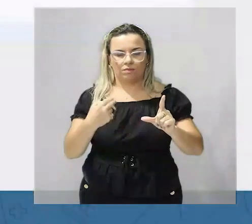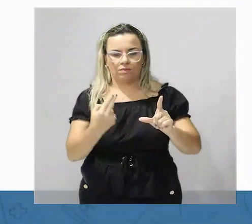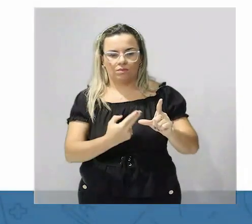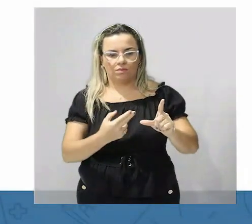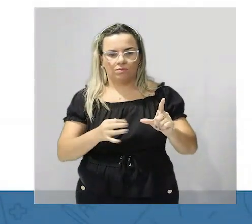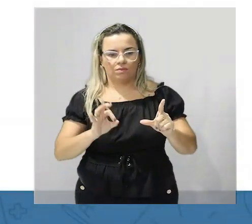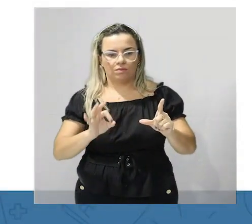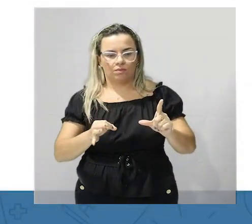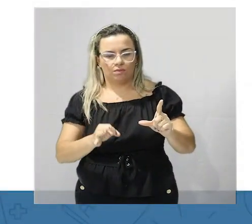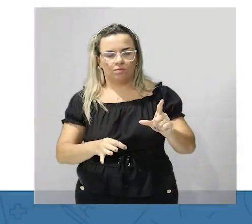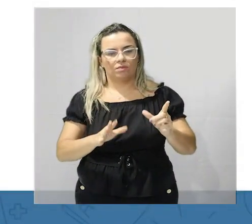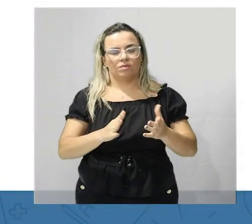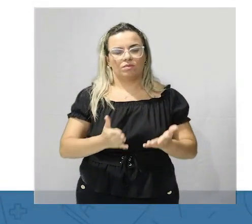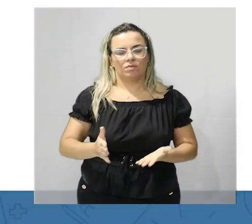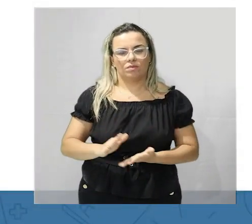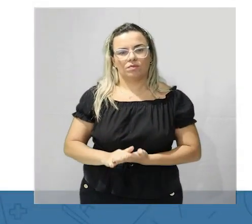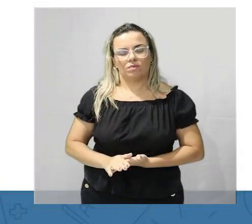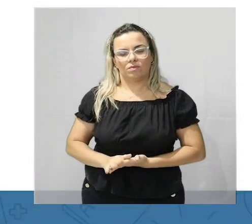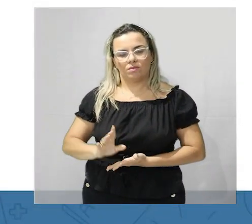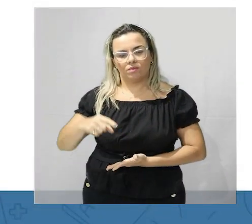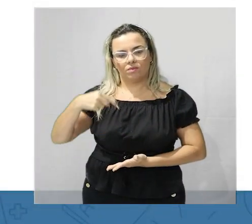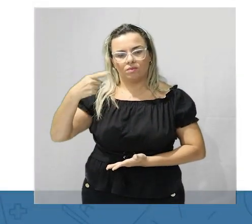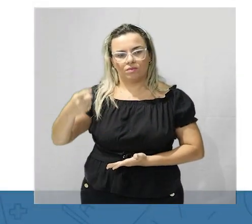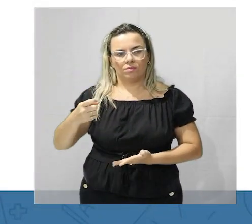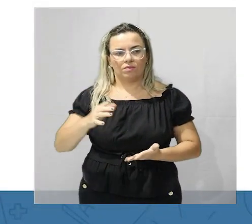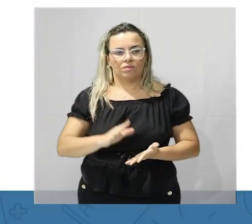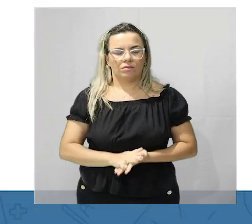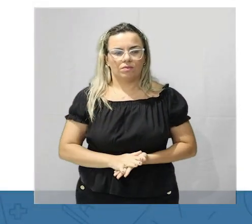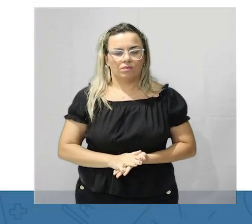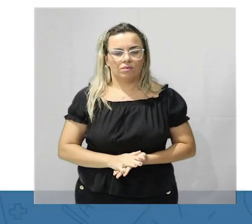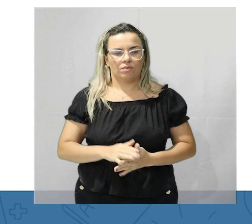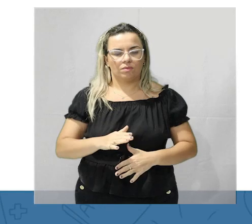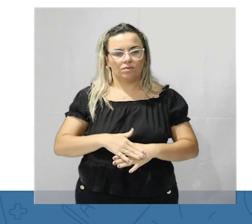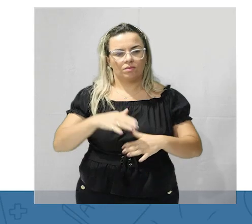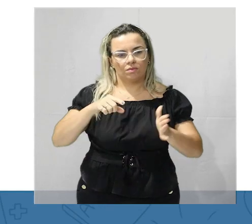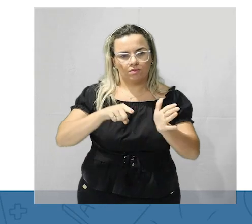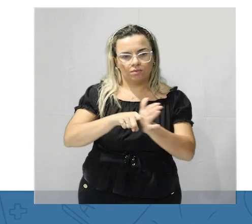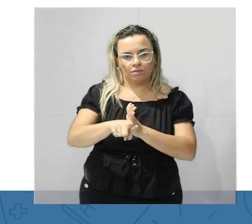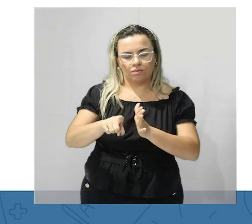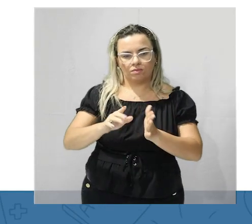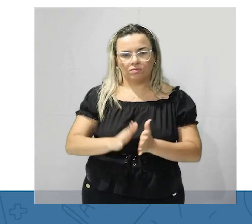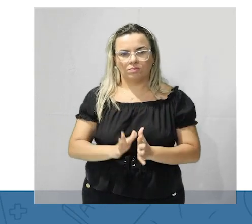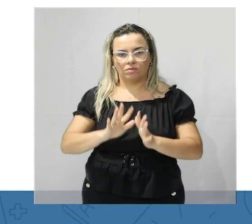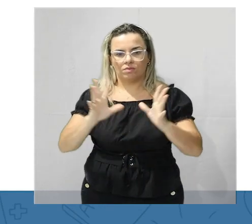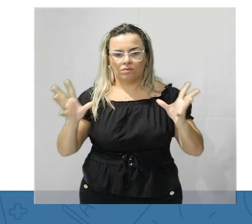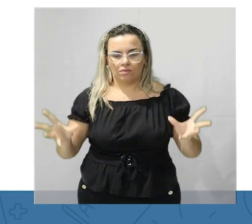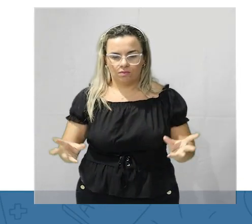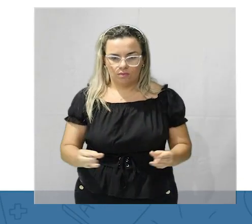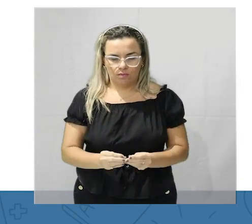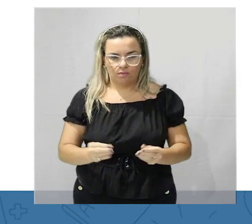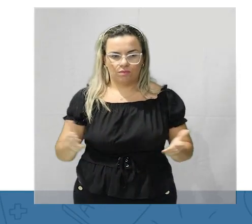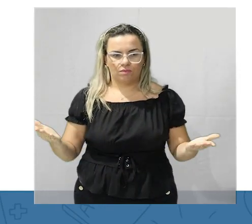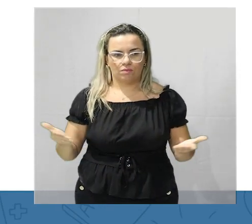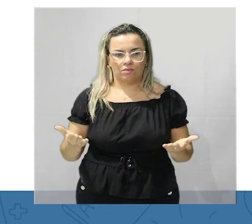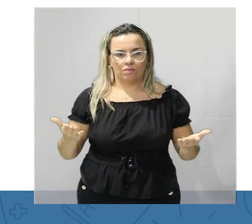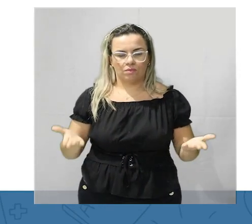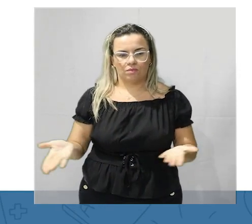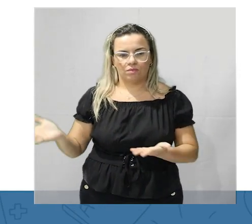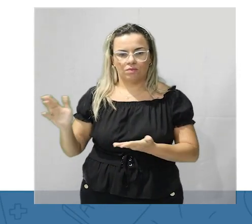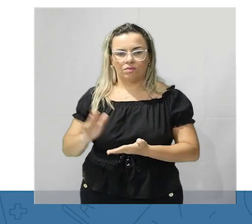Certinho, turma? Então, vamos passar agora, né, para mais uma questão, nossa última questão de hoje. E,